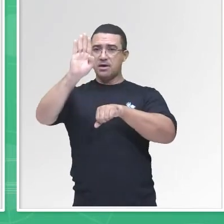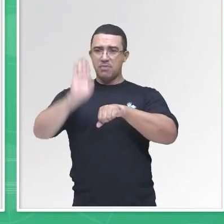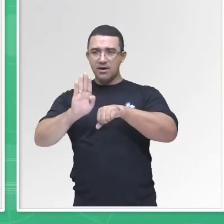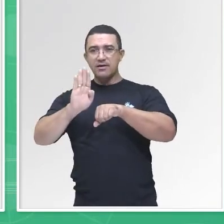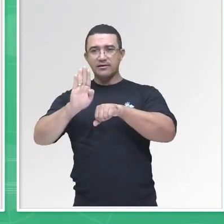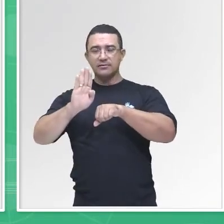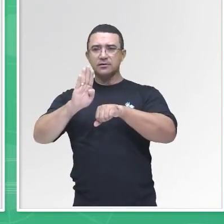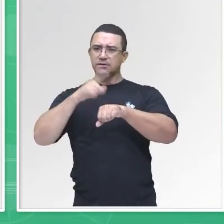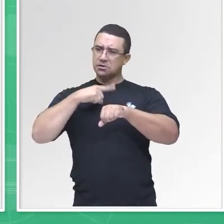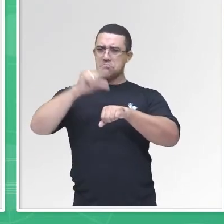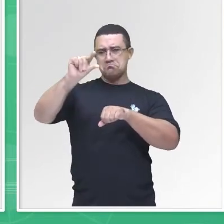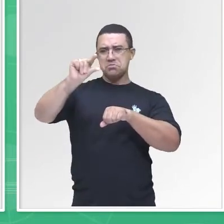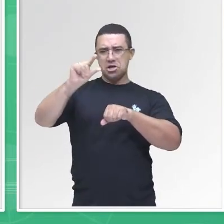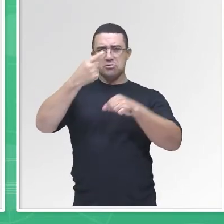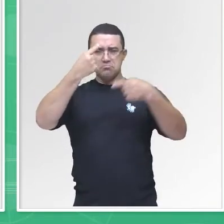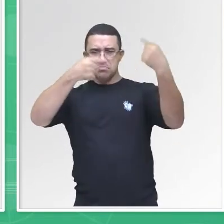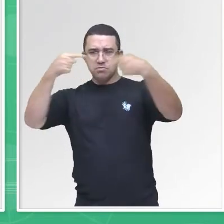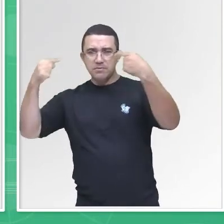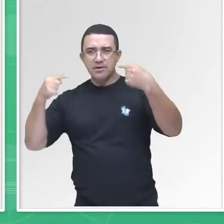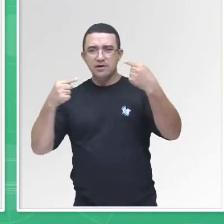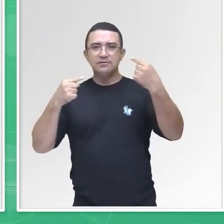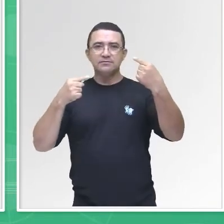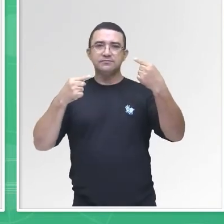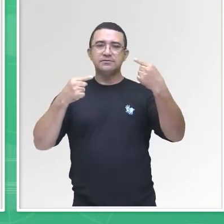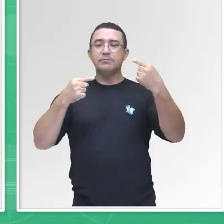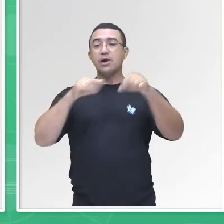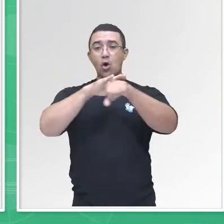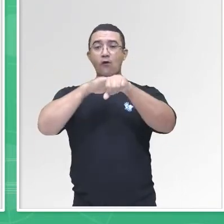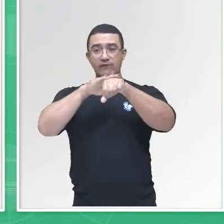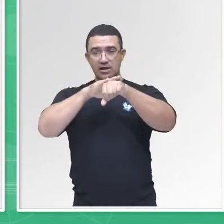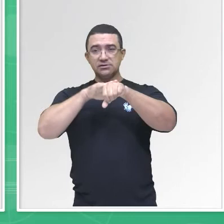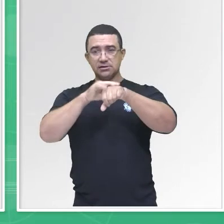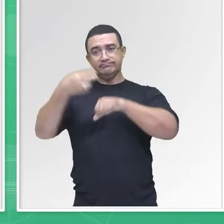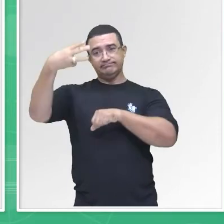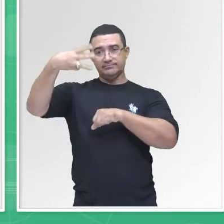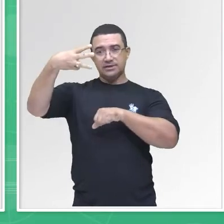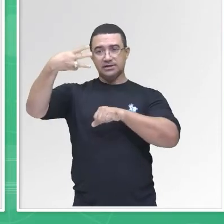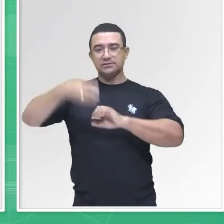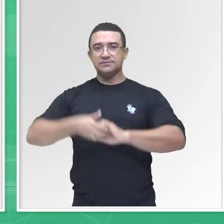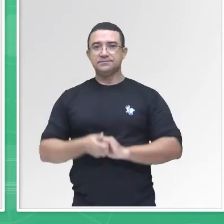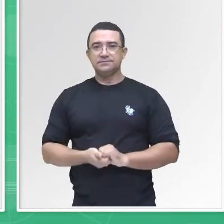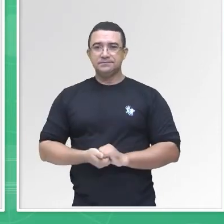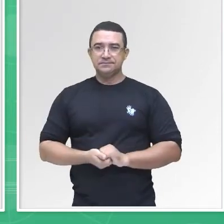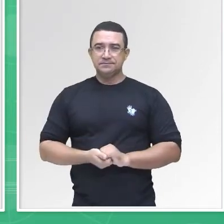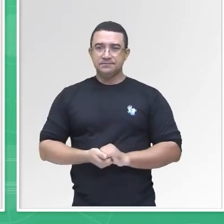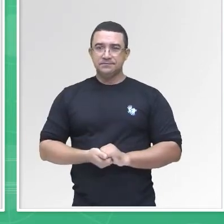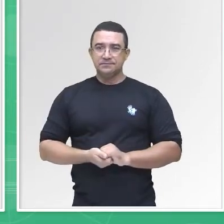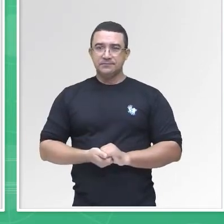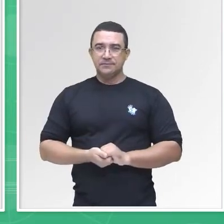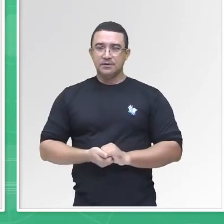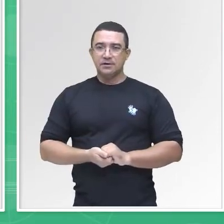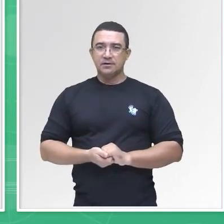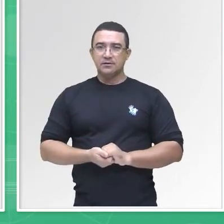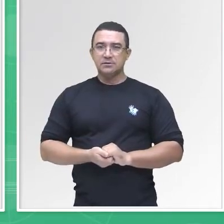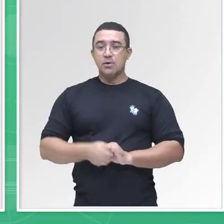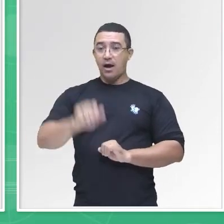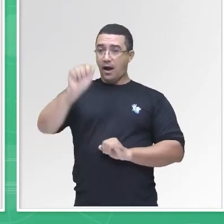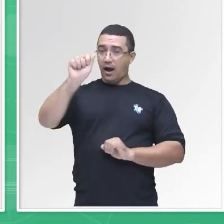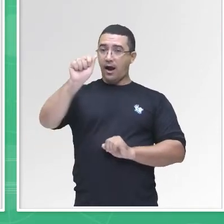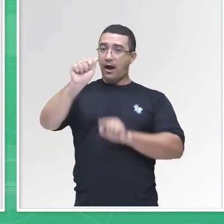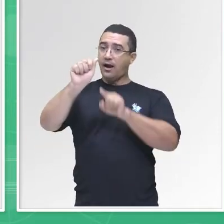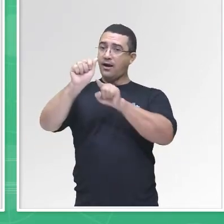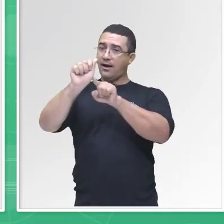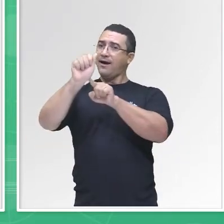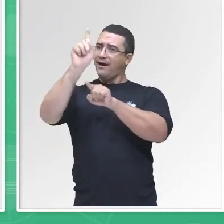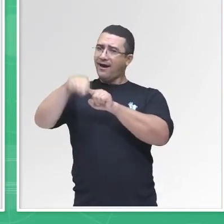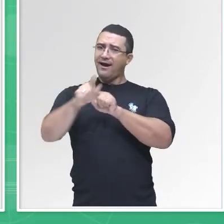um pequeno diálogo aí. E depois, charla 3, AB, AB e AB. Lembre-se, o A é um personagem,